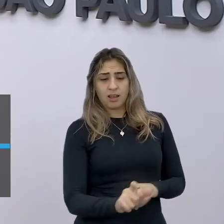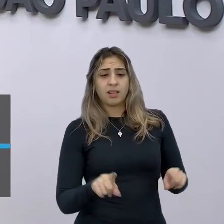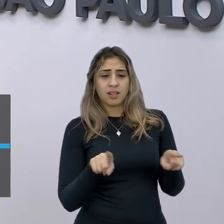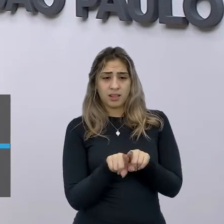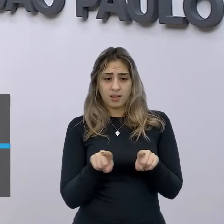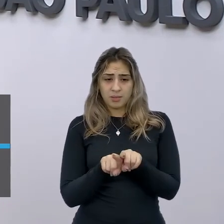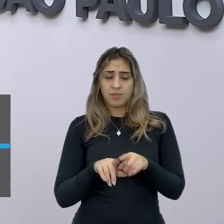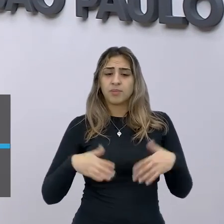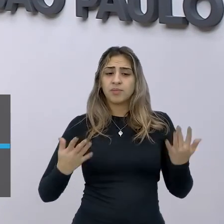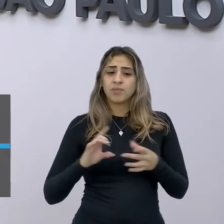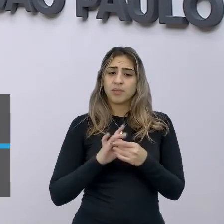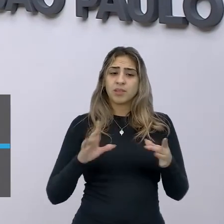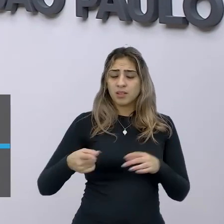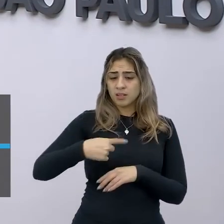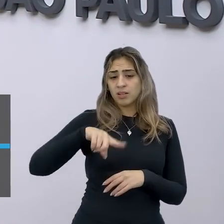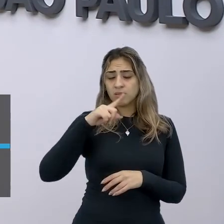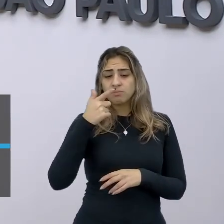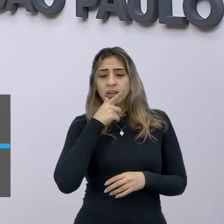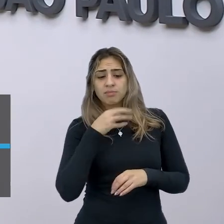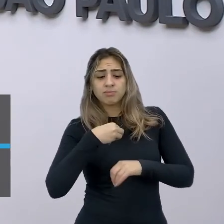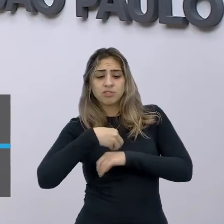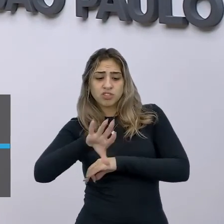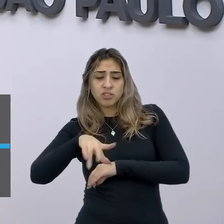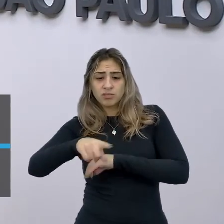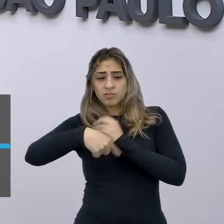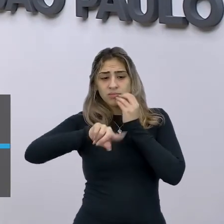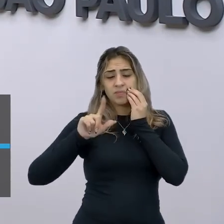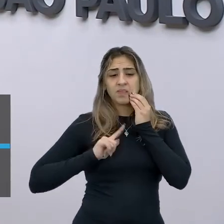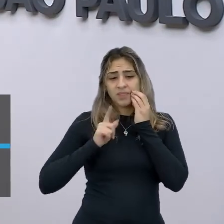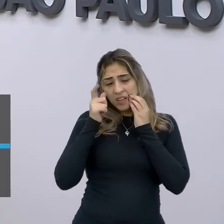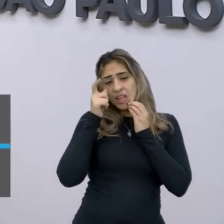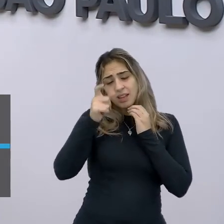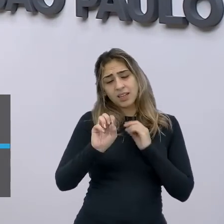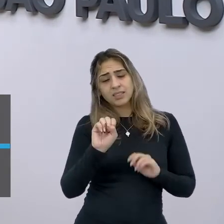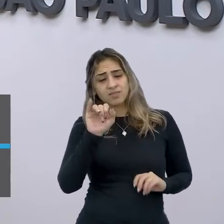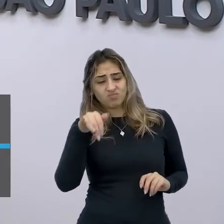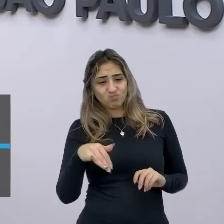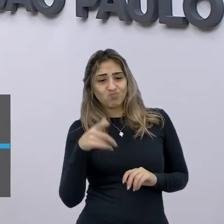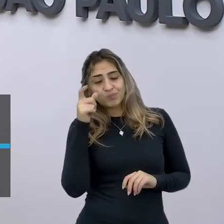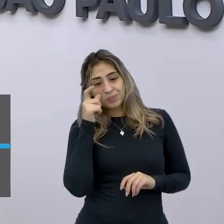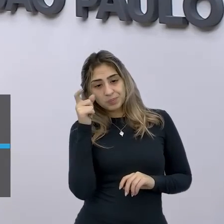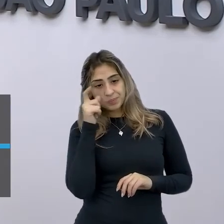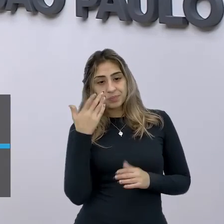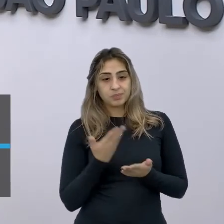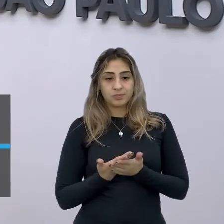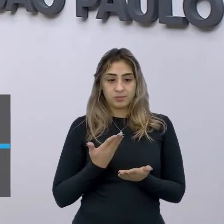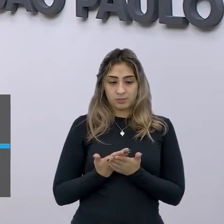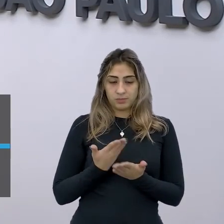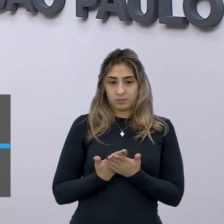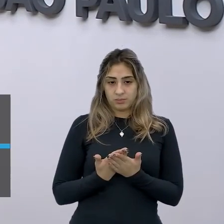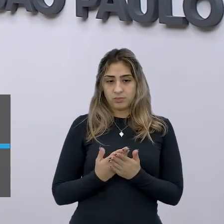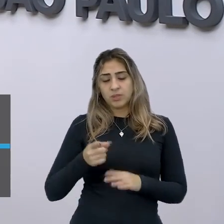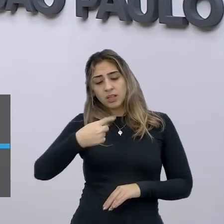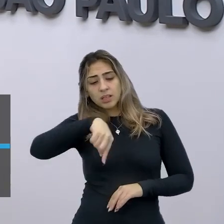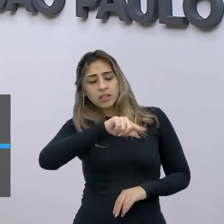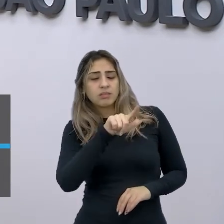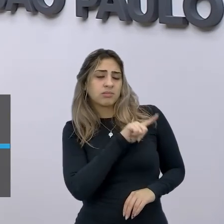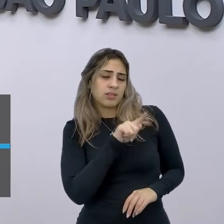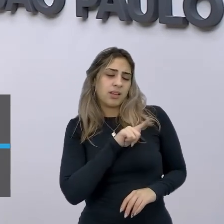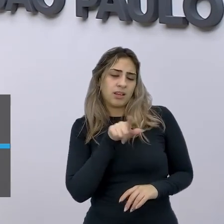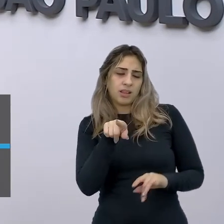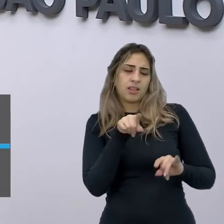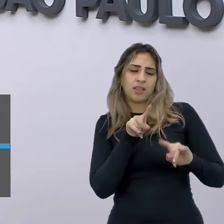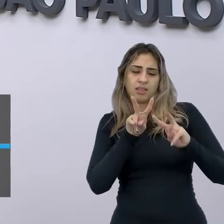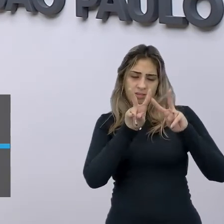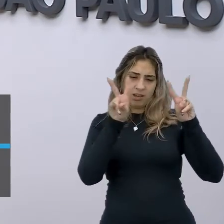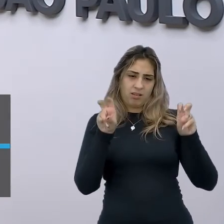também. Então eu deixo como recomendação, se vocês tiverem interesse, de assistir às aulas que tem essa